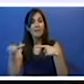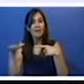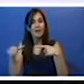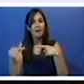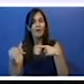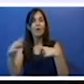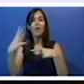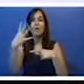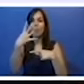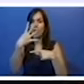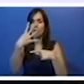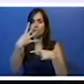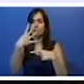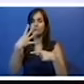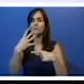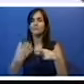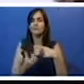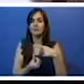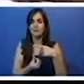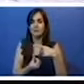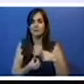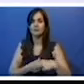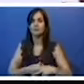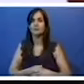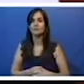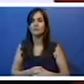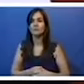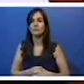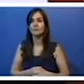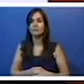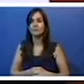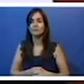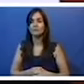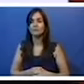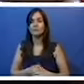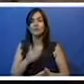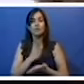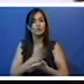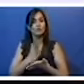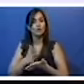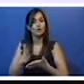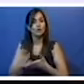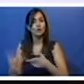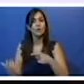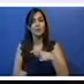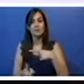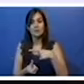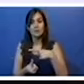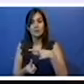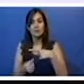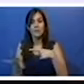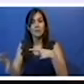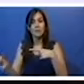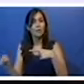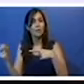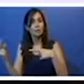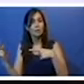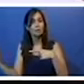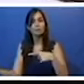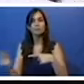pintadas quatro quatro sextos aqui de 2013 pegou dois